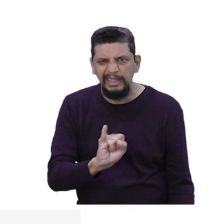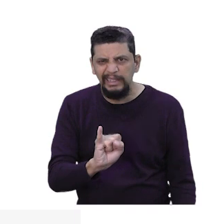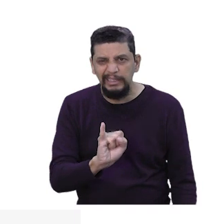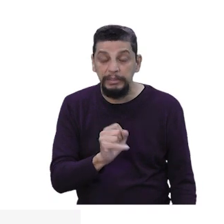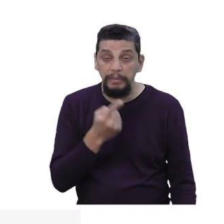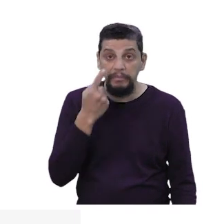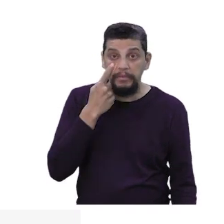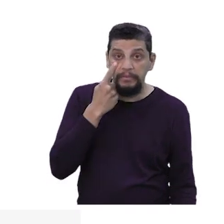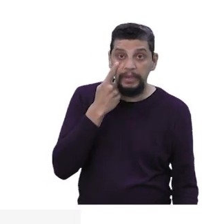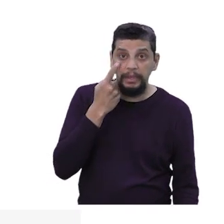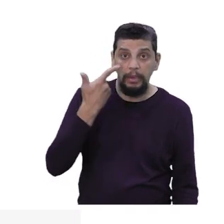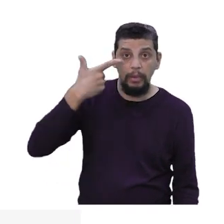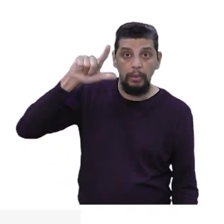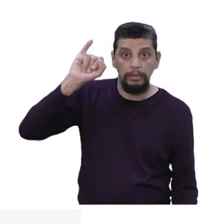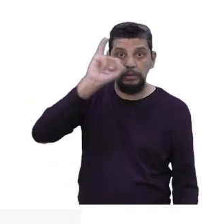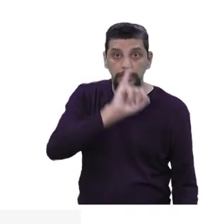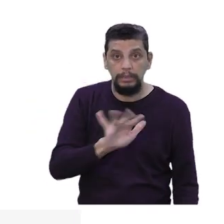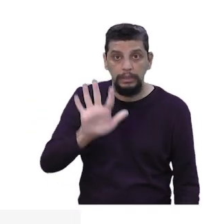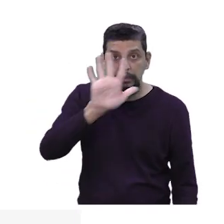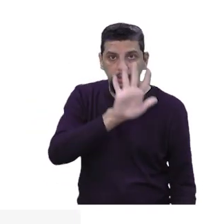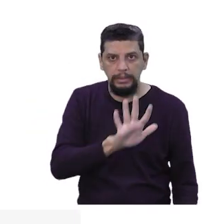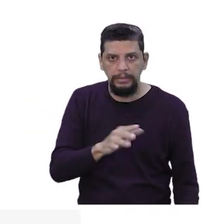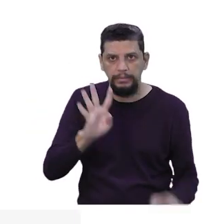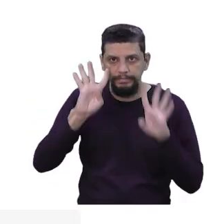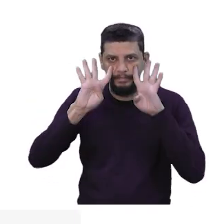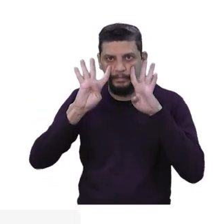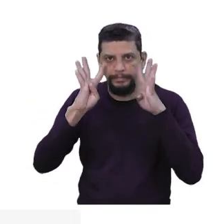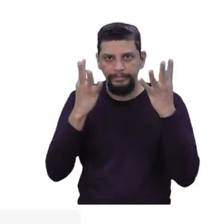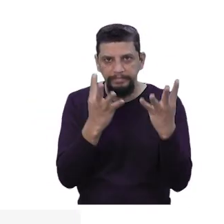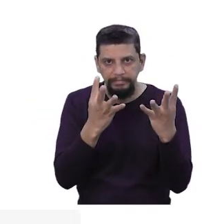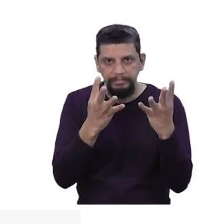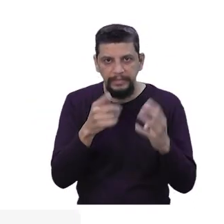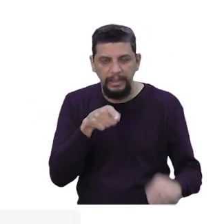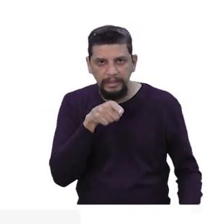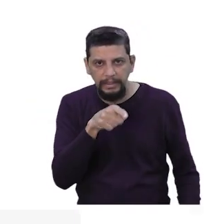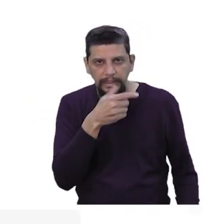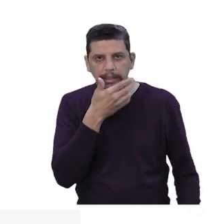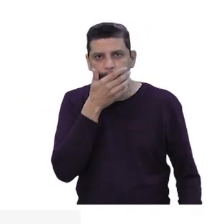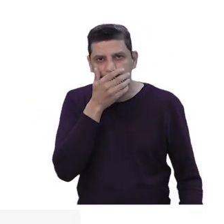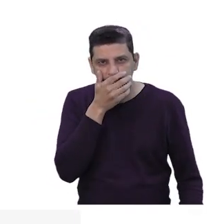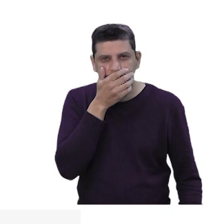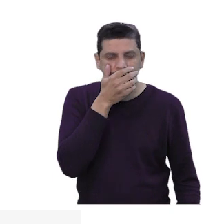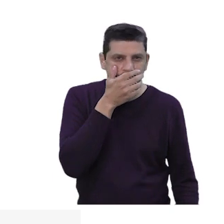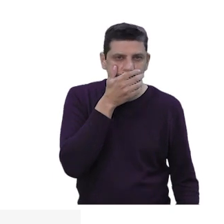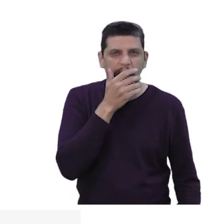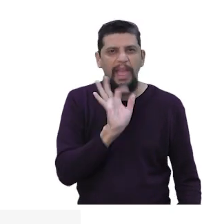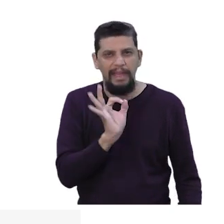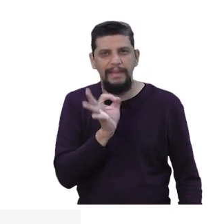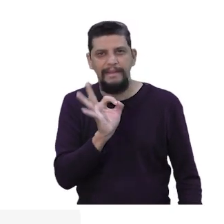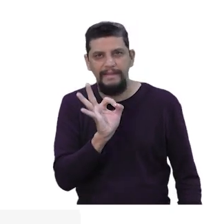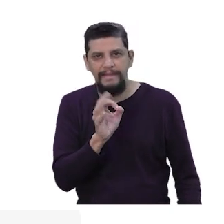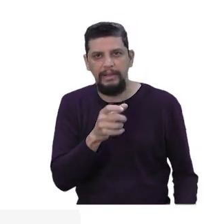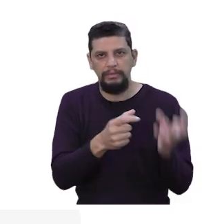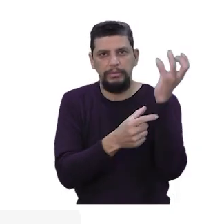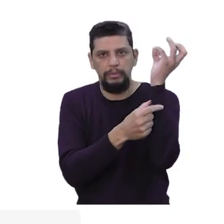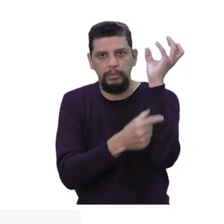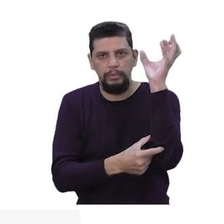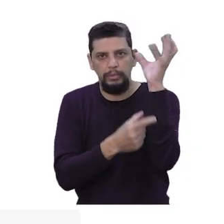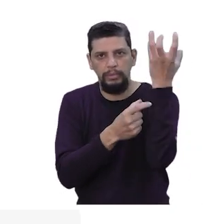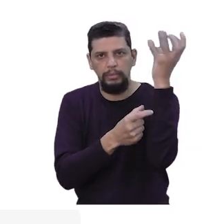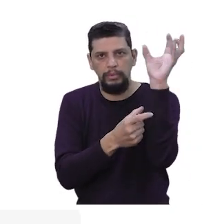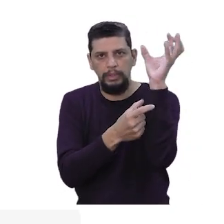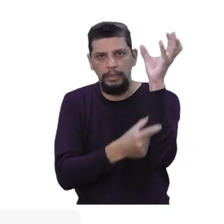abrir mais uma, vamos ver. Estão ligados aí comigo? Ixi, eu acho que é mesmo um